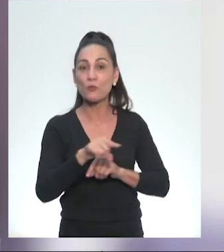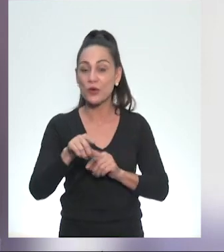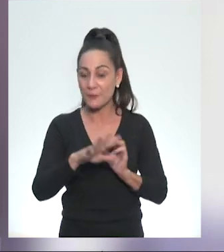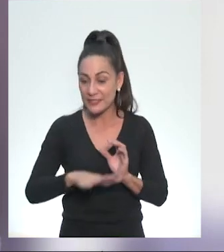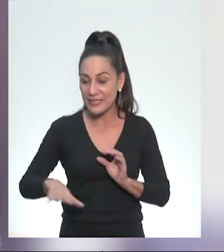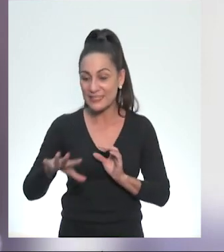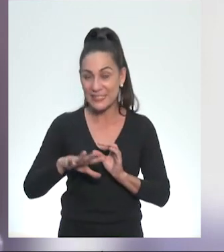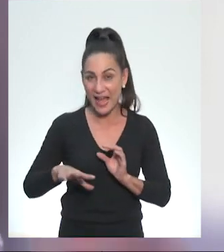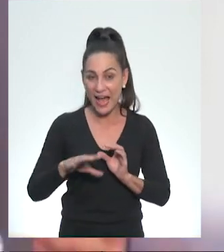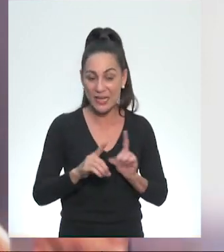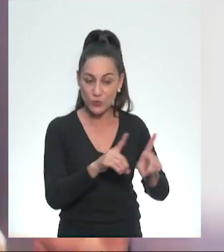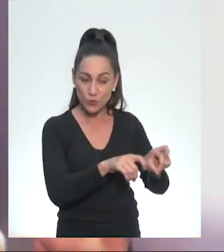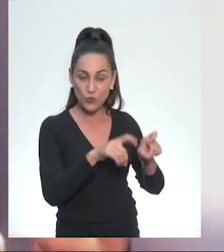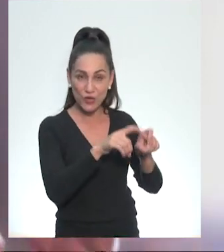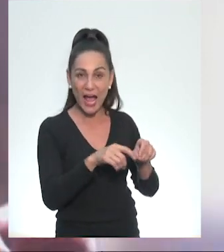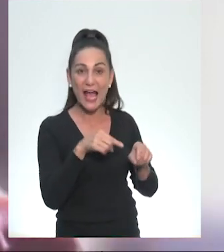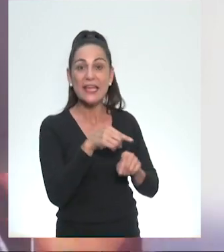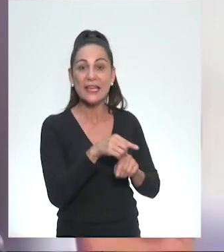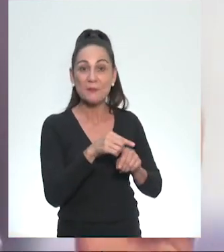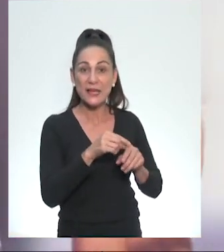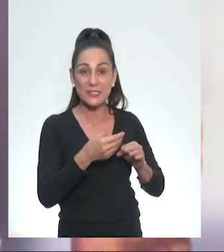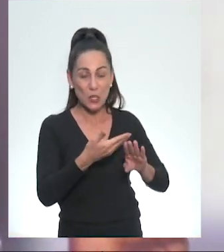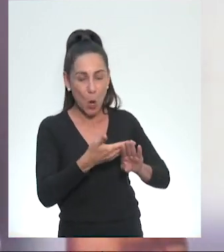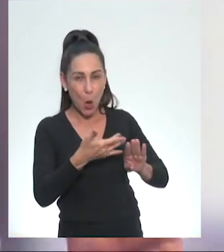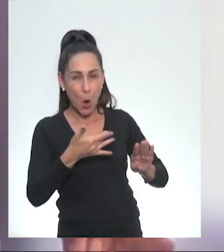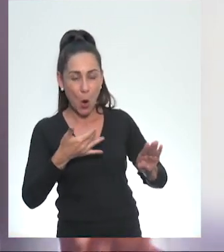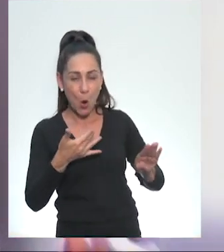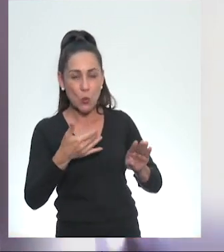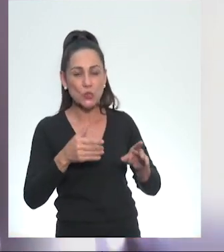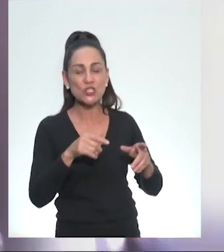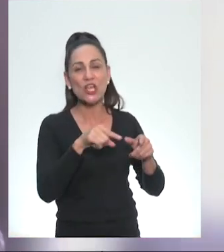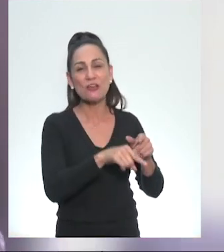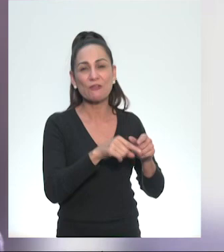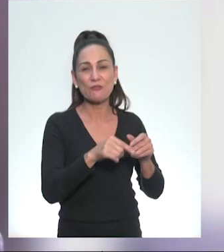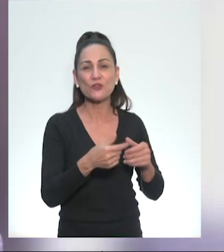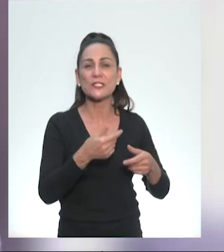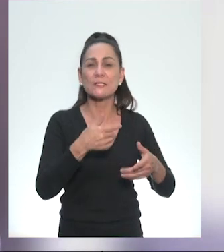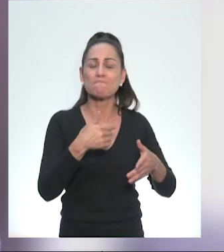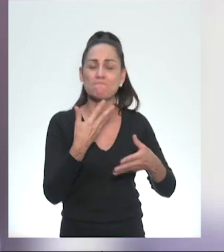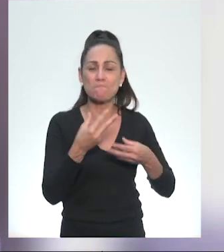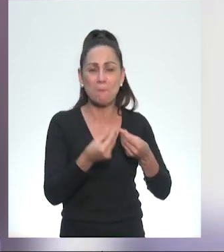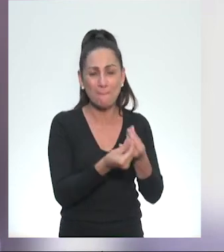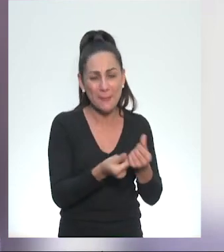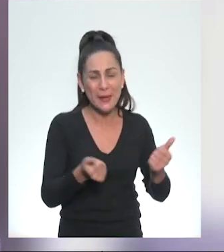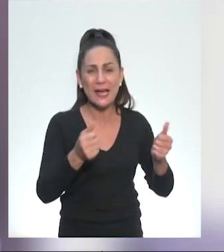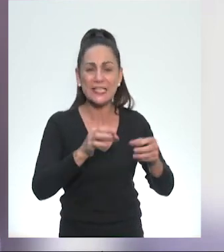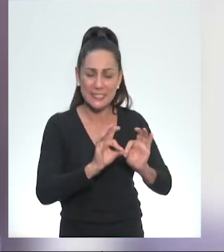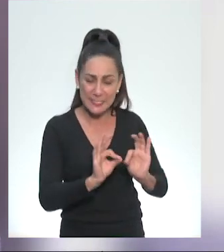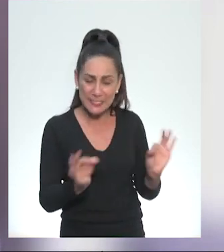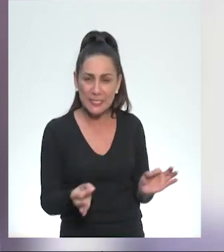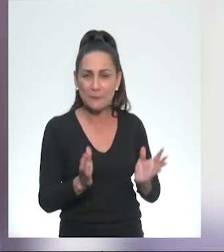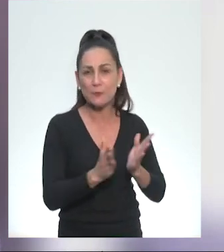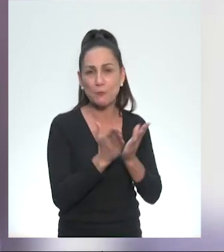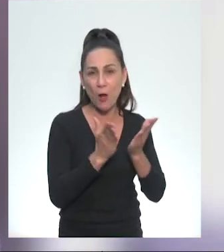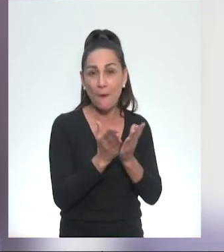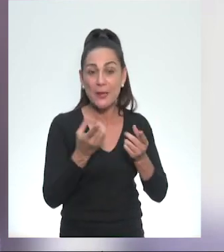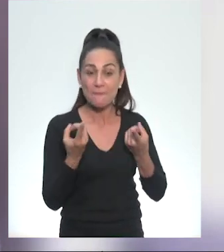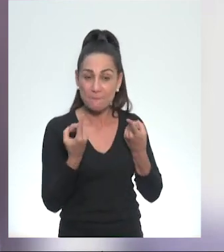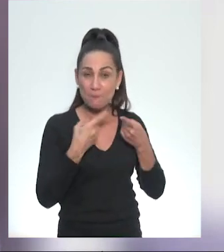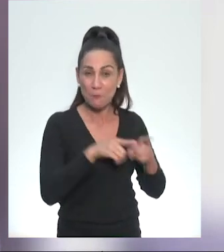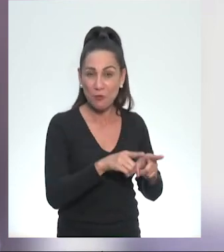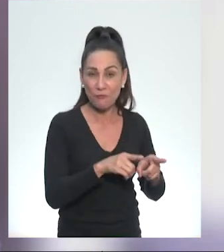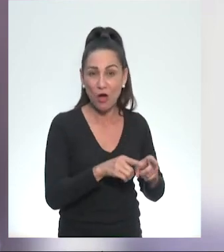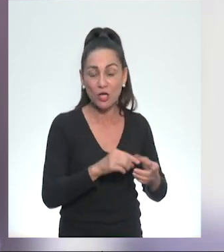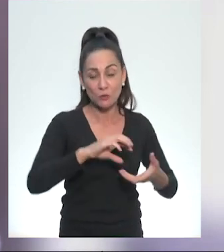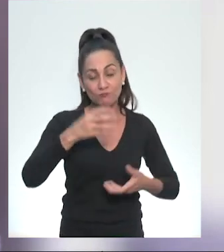áreas rurais que elas ficavam em zonas mais marginalizadas, né? E eles acabaram sofrendo ataques nessas regiões, e aí o